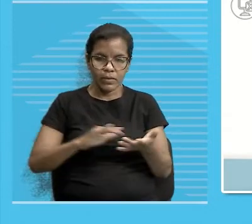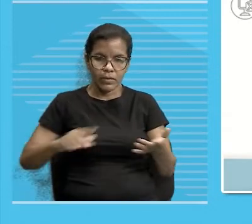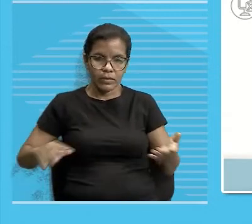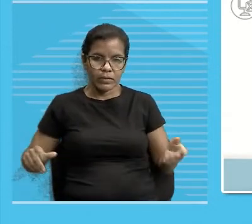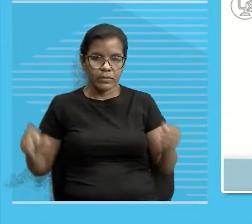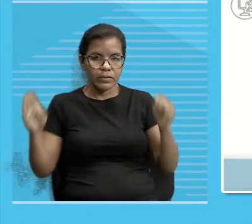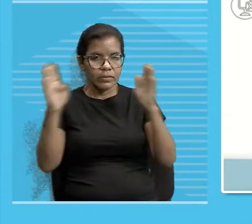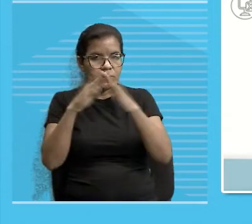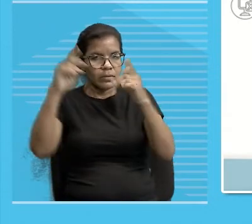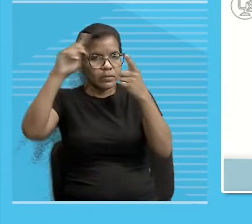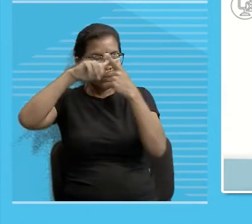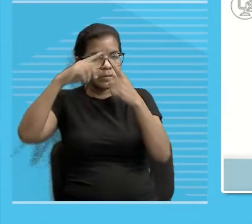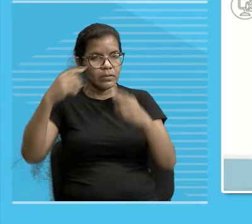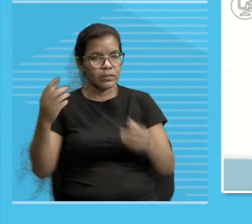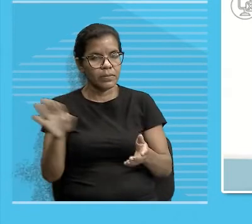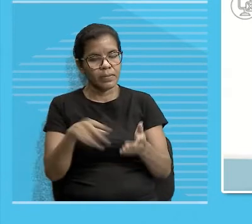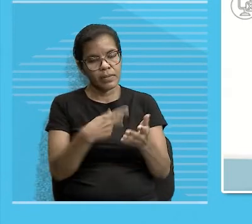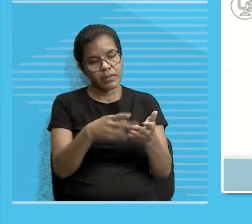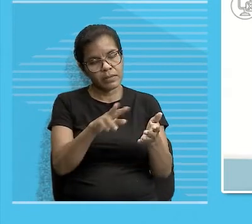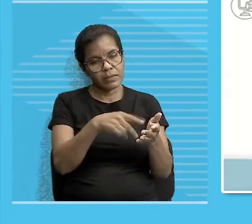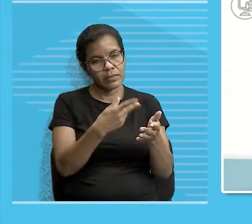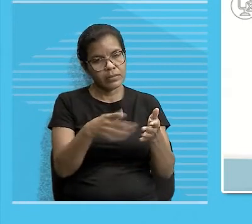pintando a Bíblia, por exemplo, nas paredes,